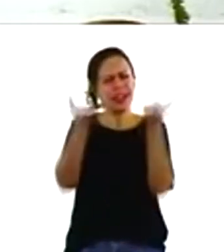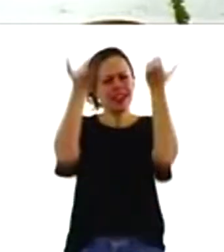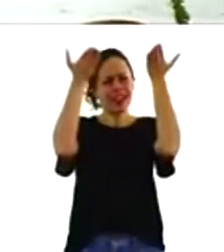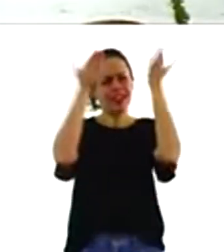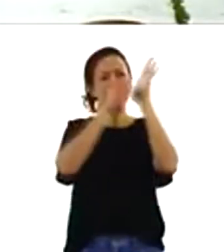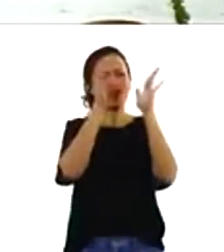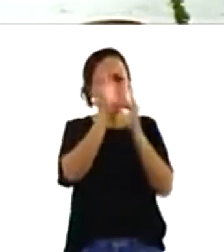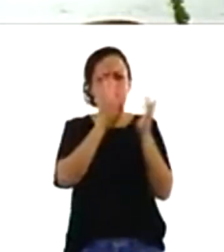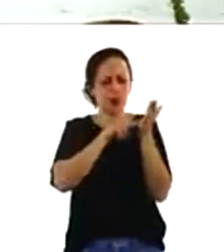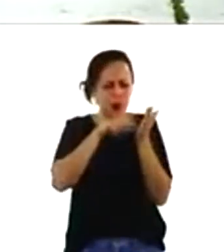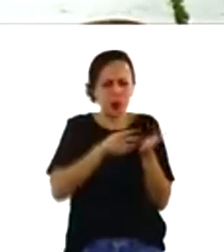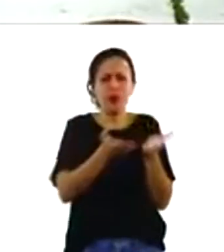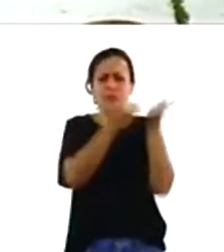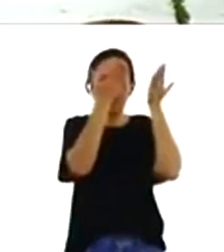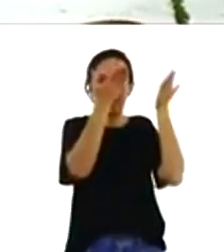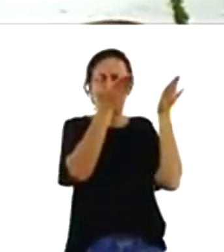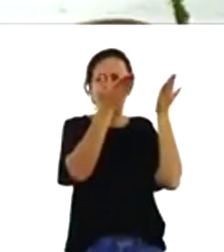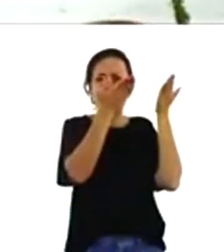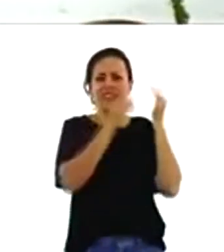Morto,